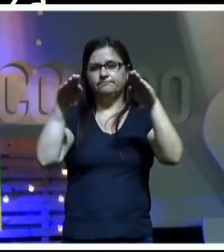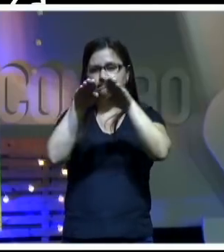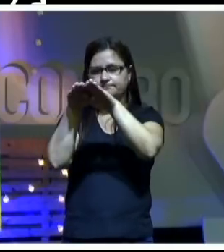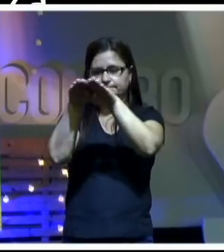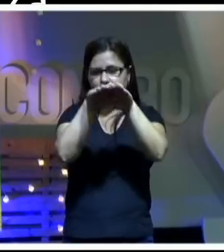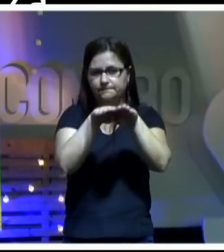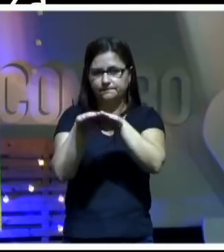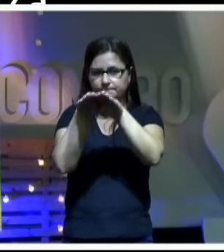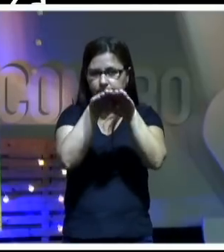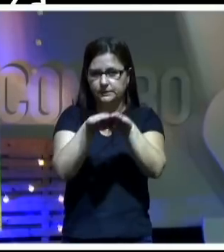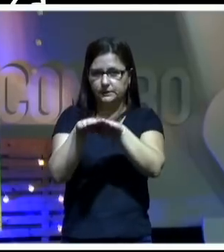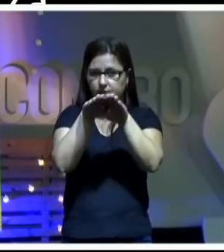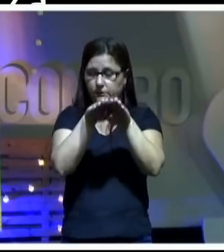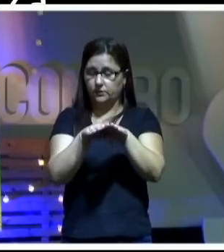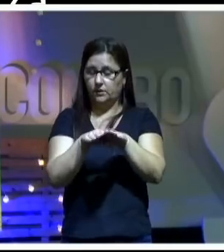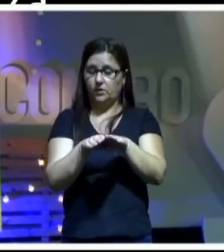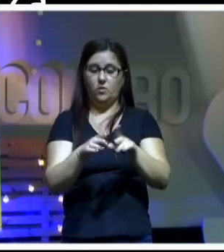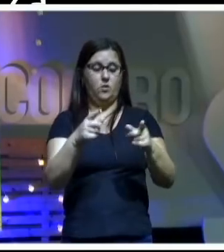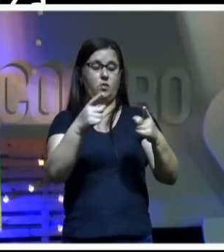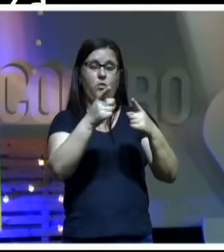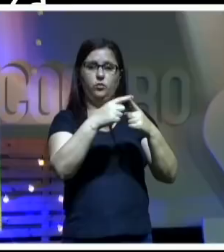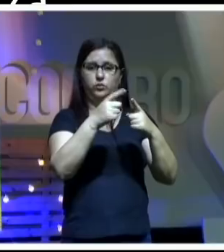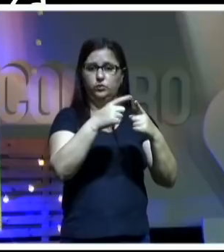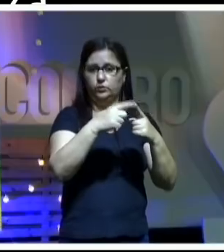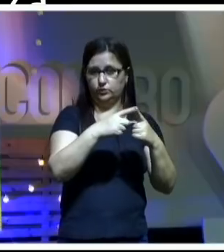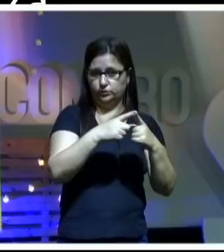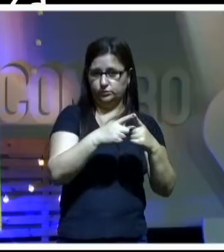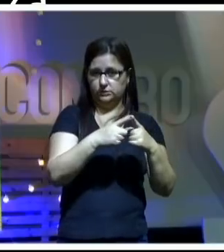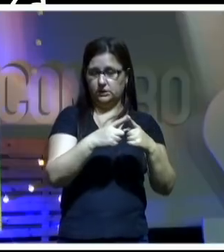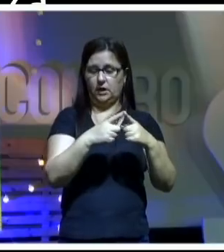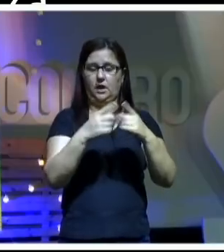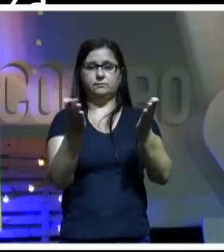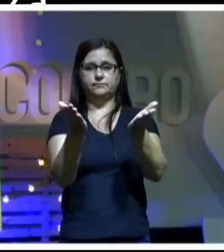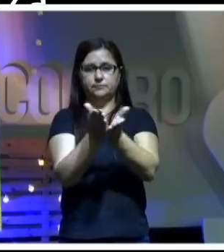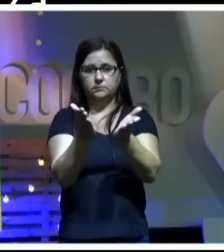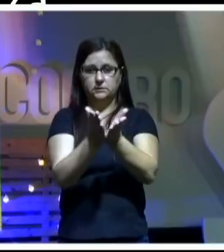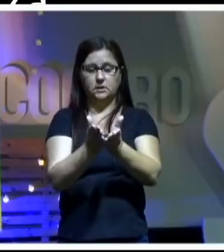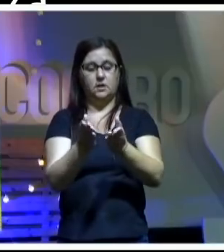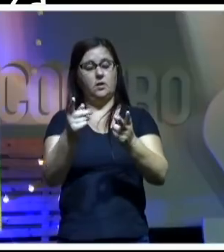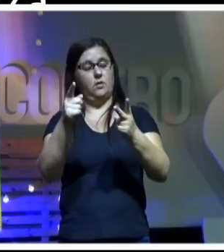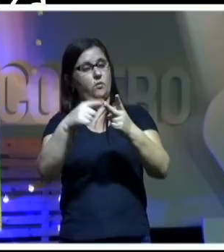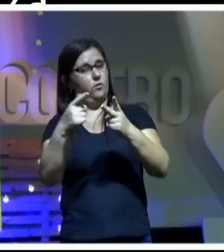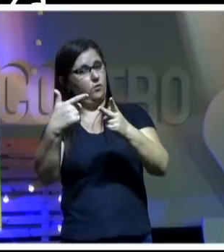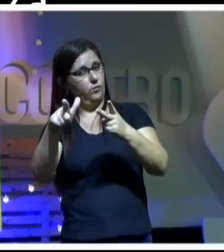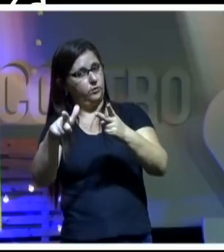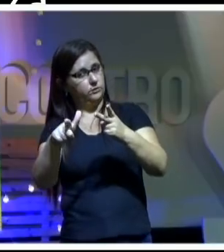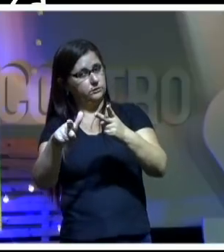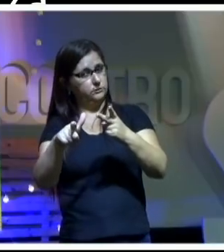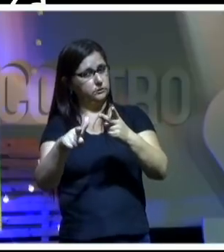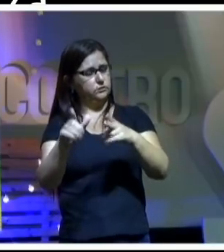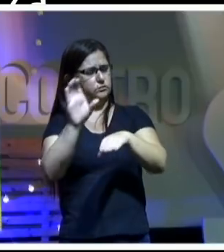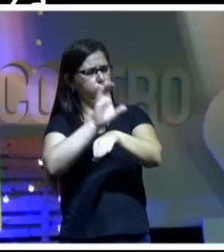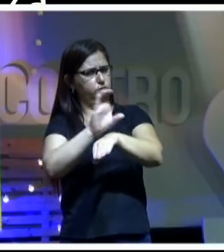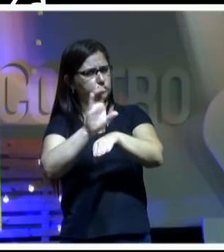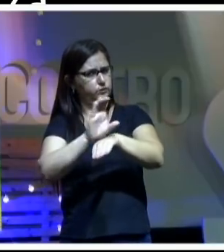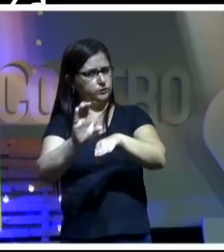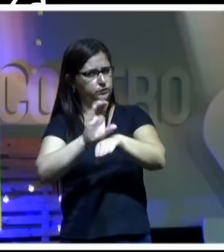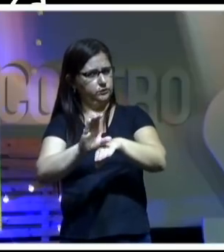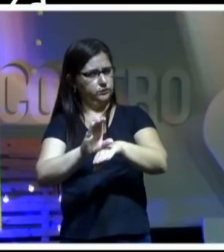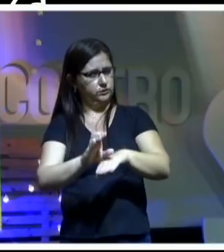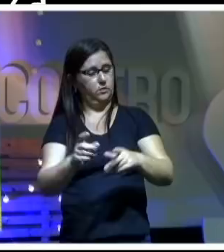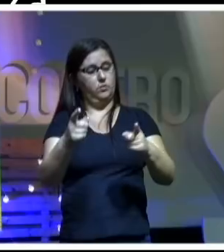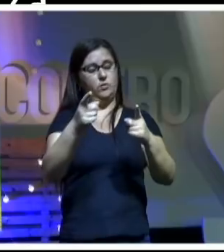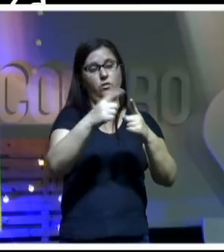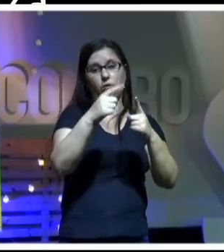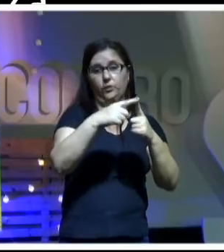20 em especial em sua apresentação evangélica cada um resulta de sua própria cultura no primeiro